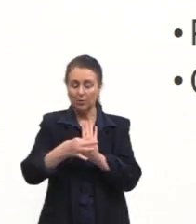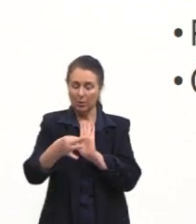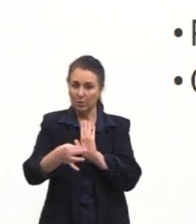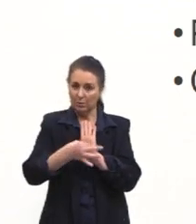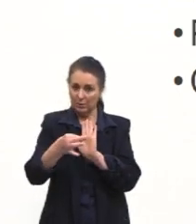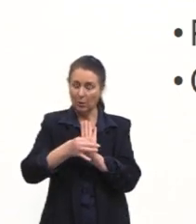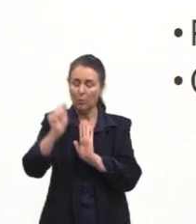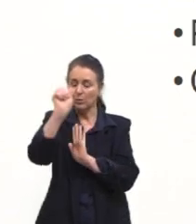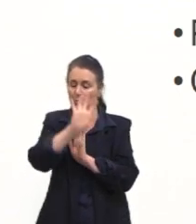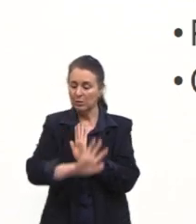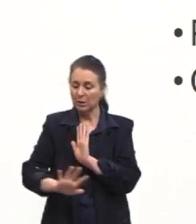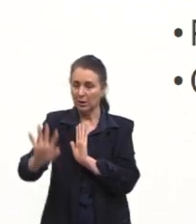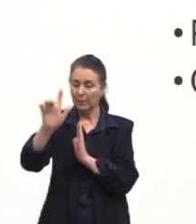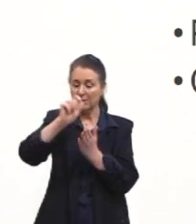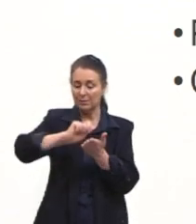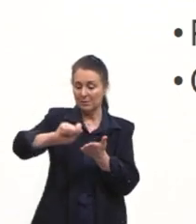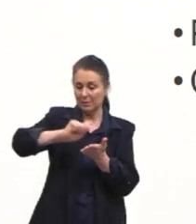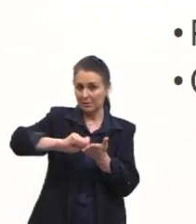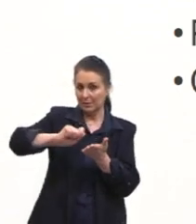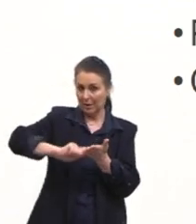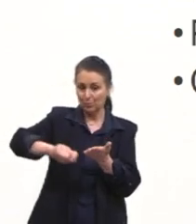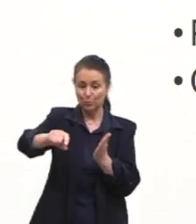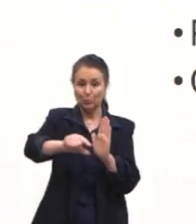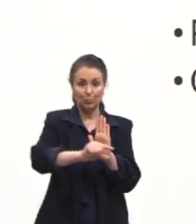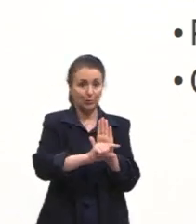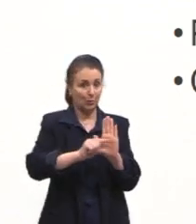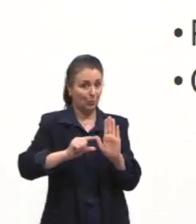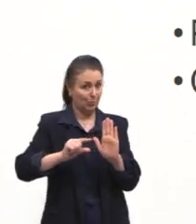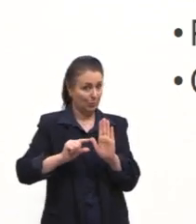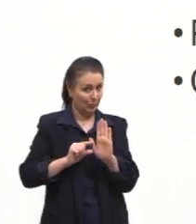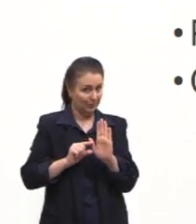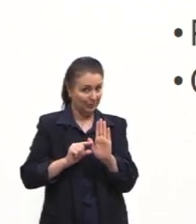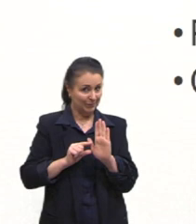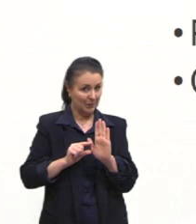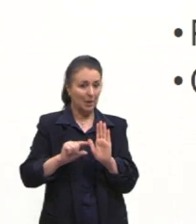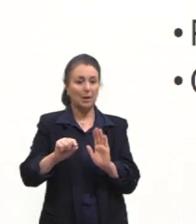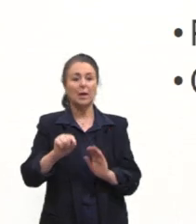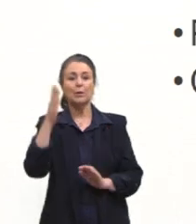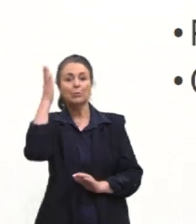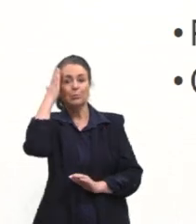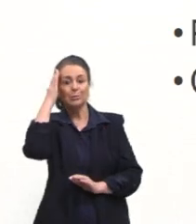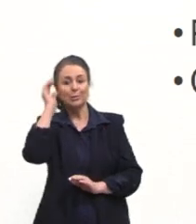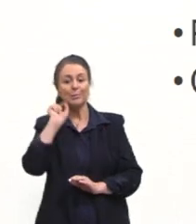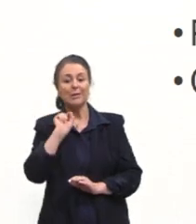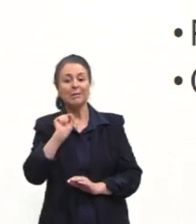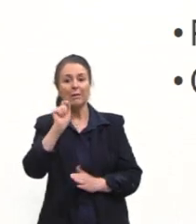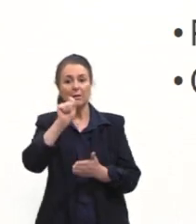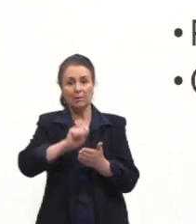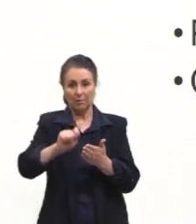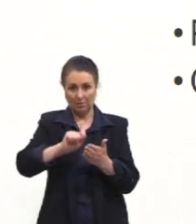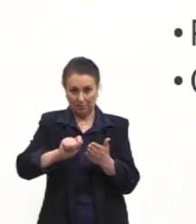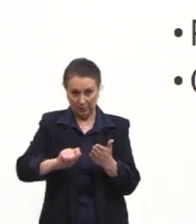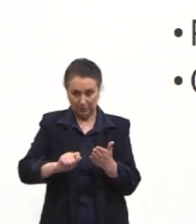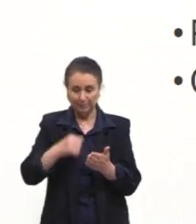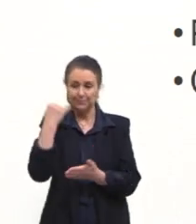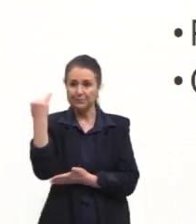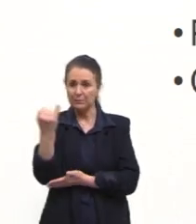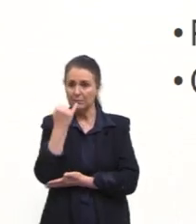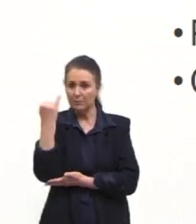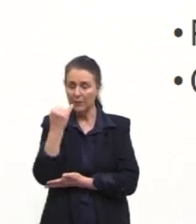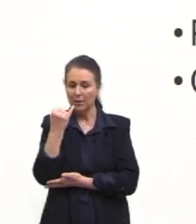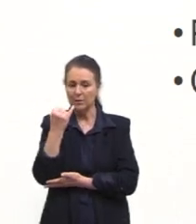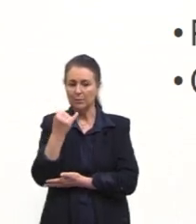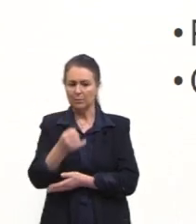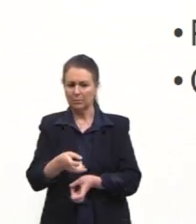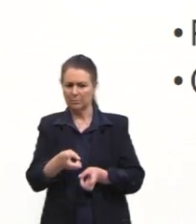são geralmente assinados pelo autor, ou seja, você sabe quem escreveu aquilo, o que é importante para verificar a